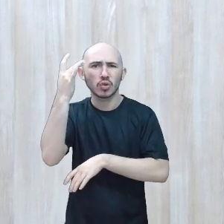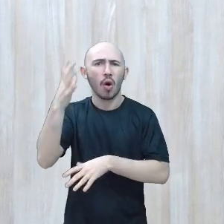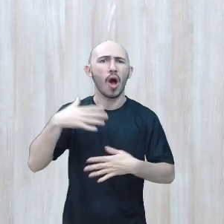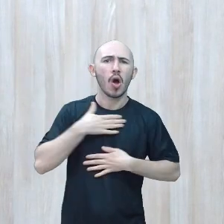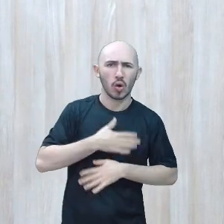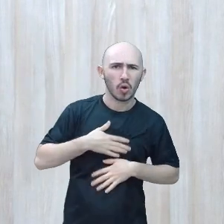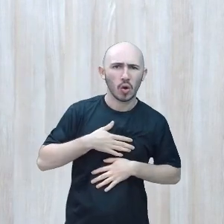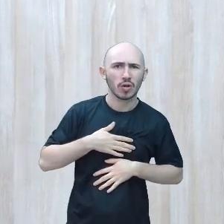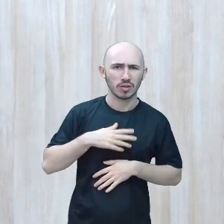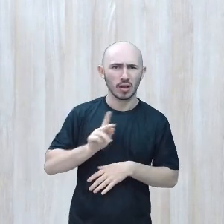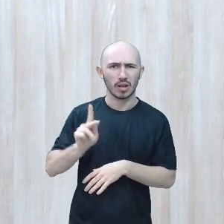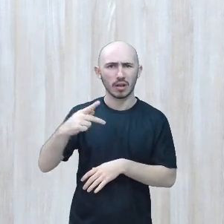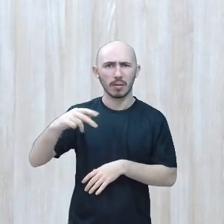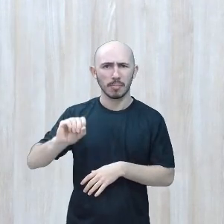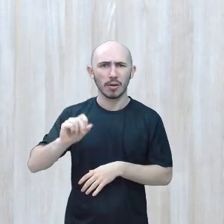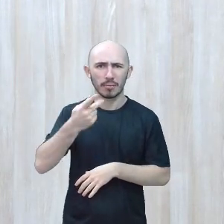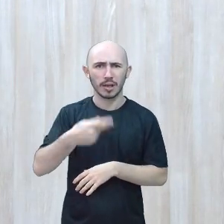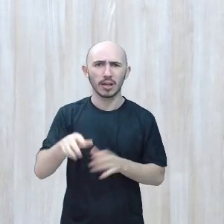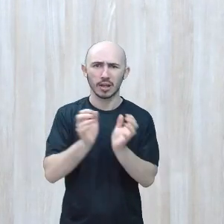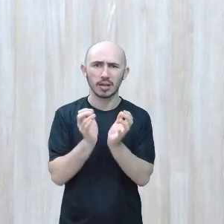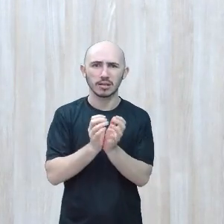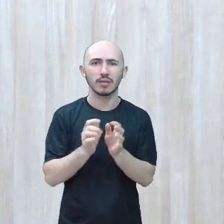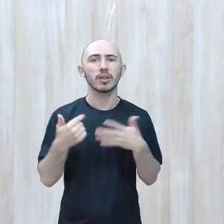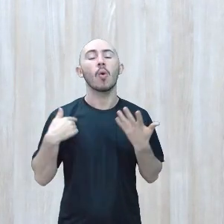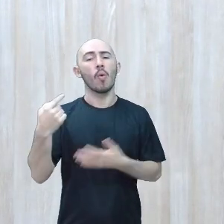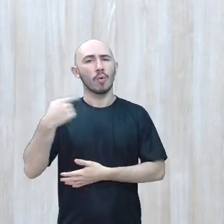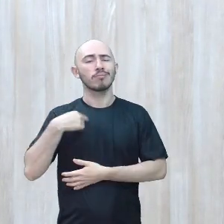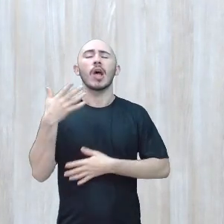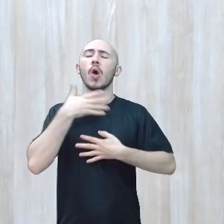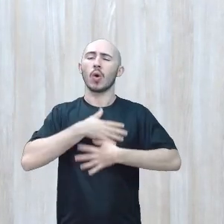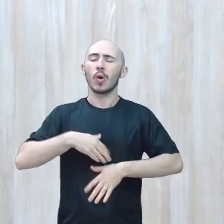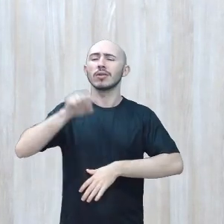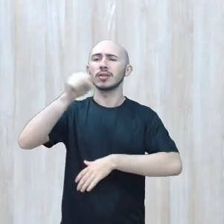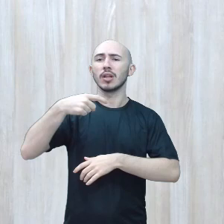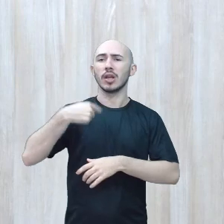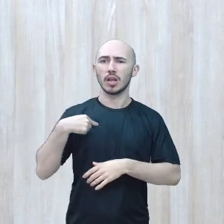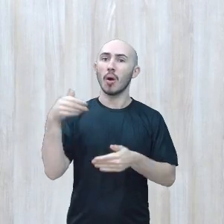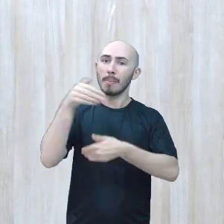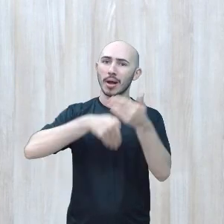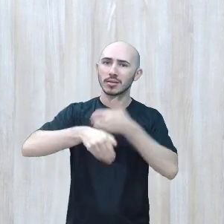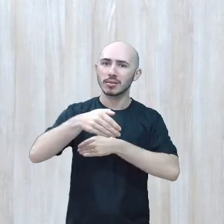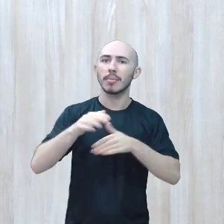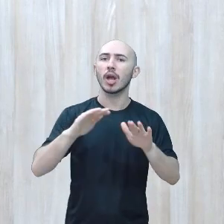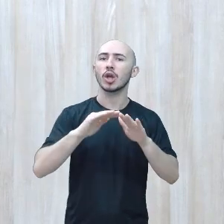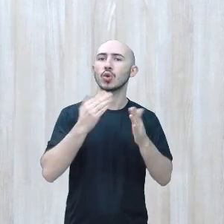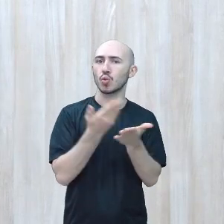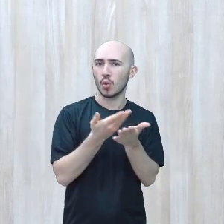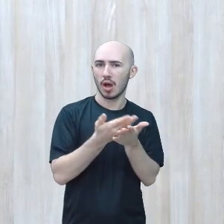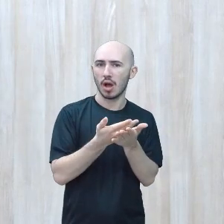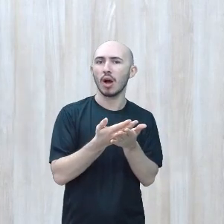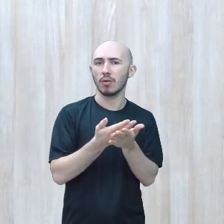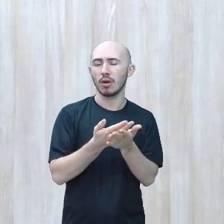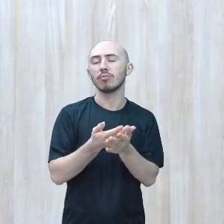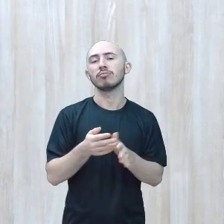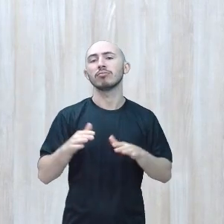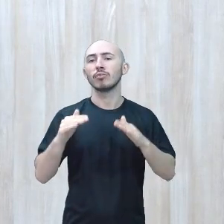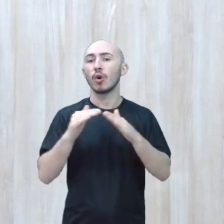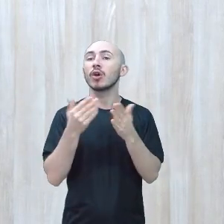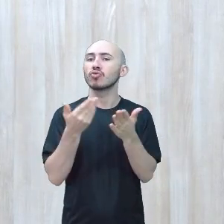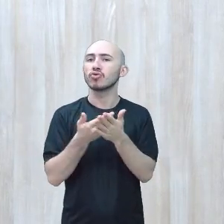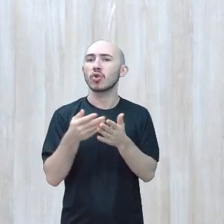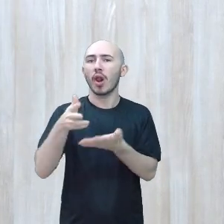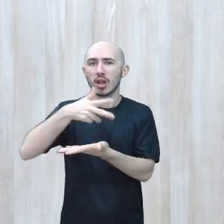e curte muito. Eu fui participar de uma aula de K-pop numa escola de dança que fica aqui